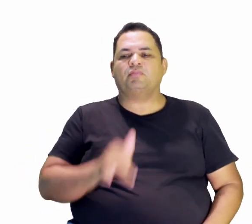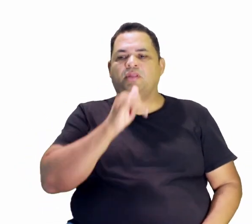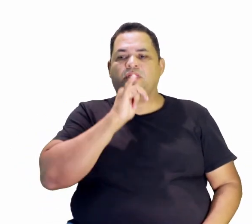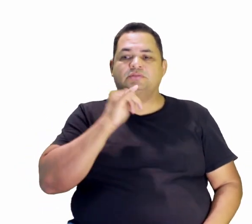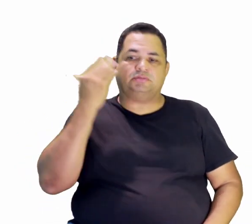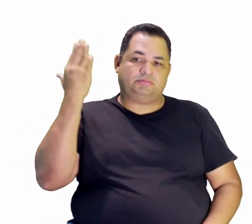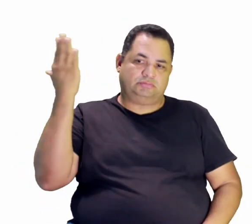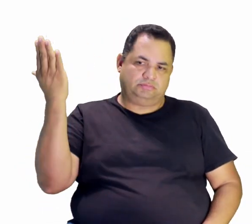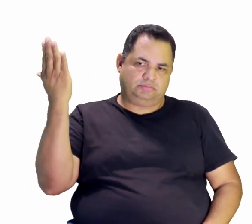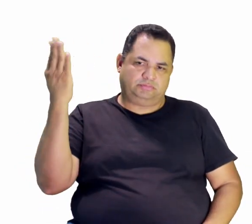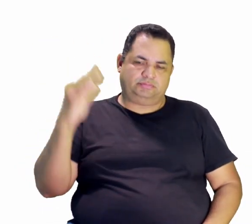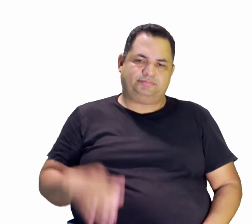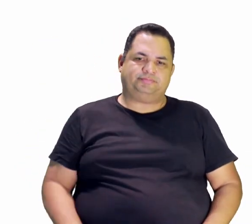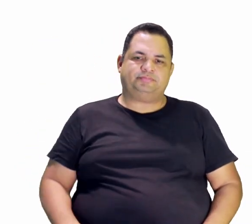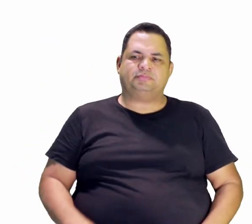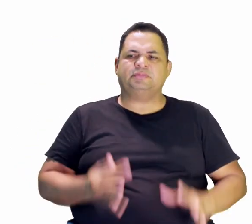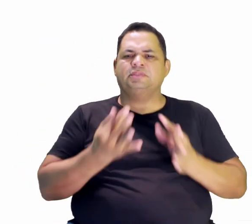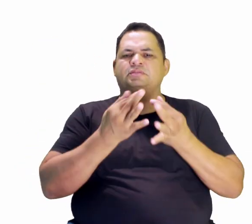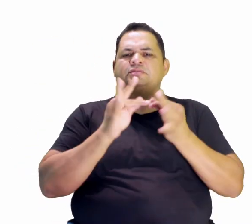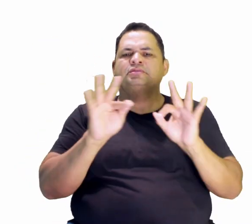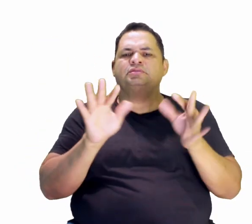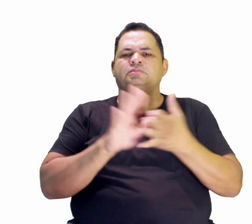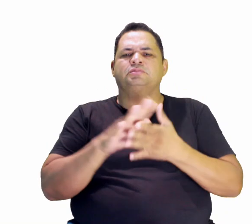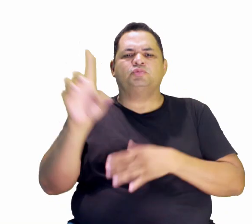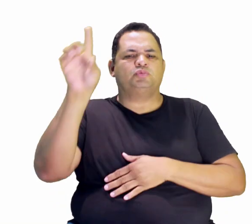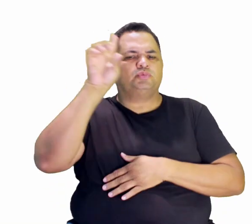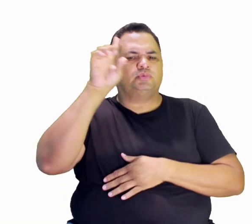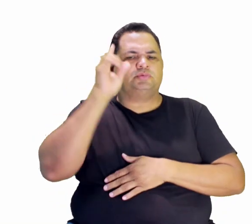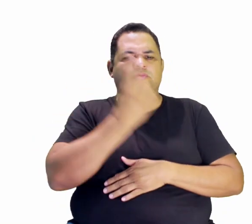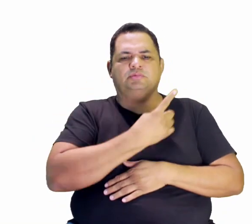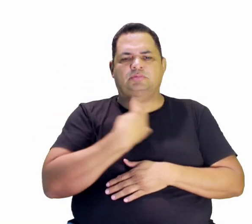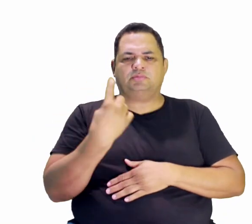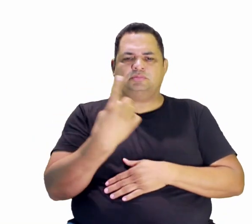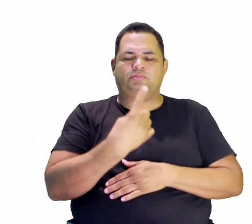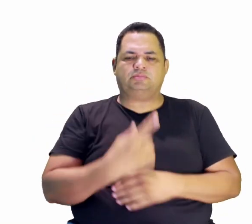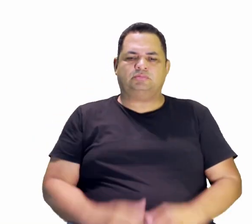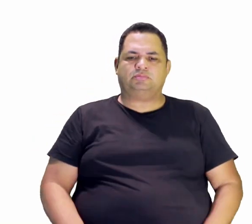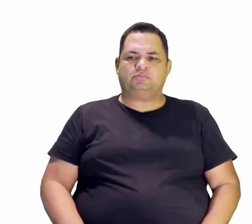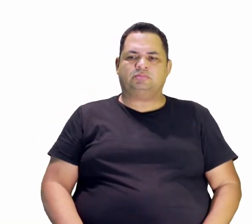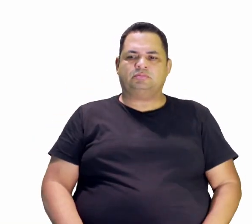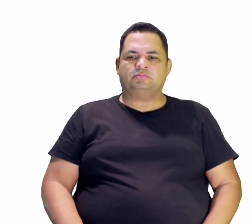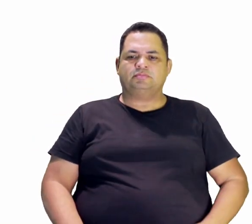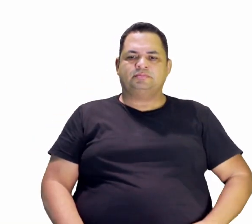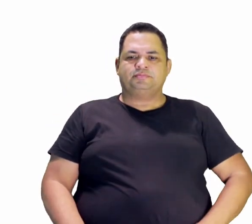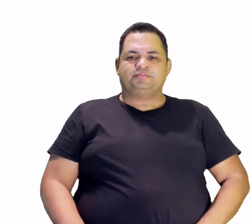Veja os exemplos a seguir, coisas bem simples, vocês vão ver que vocês estão ligados aí.